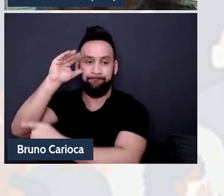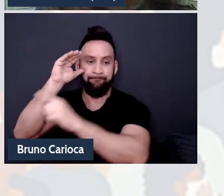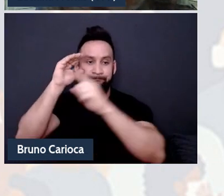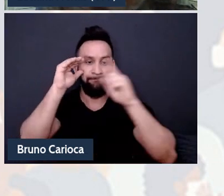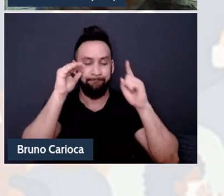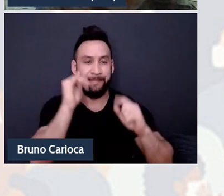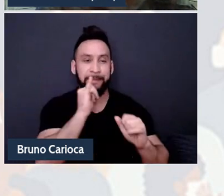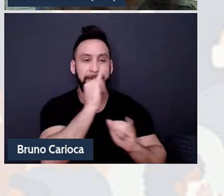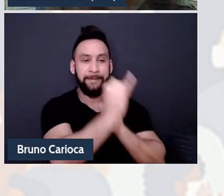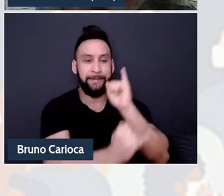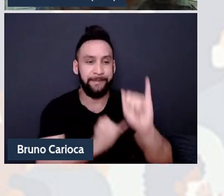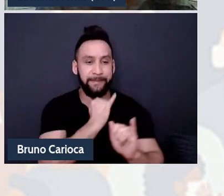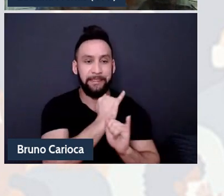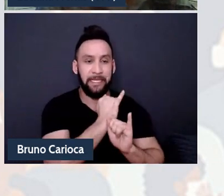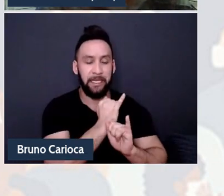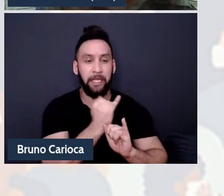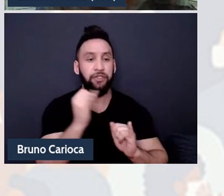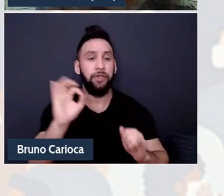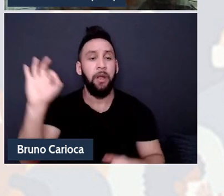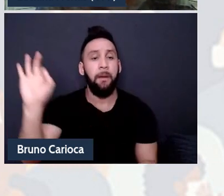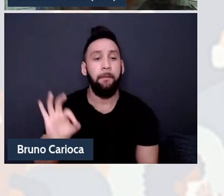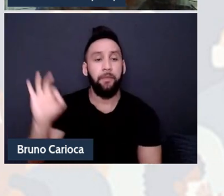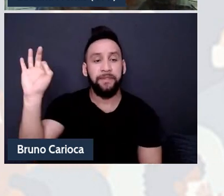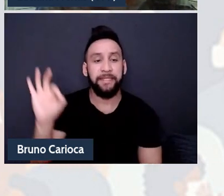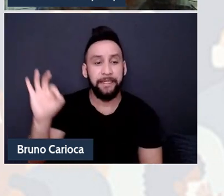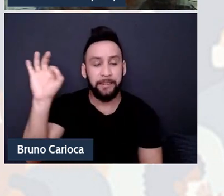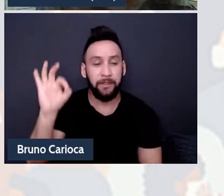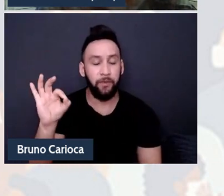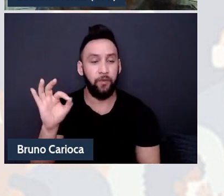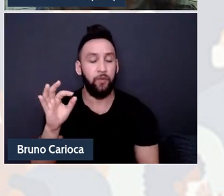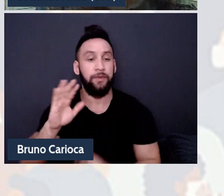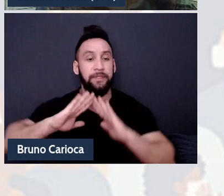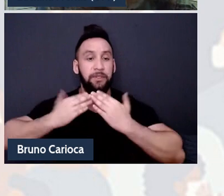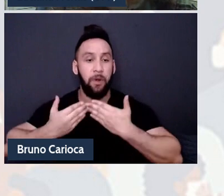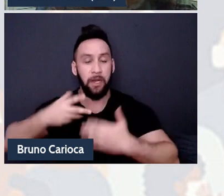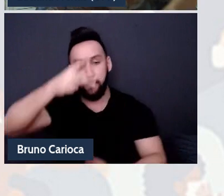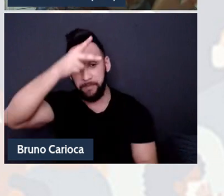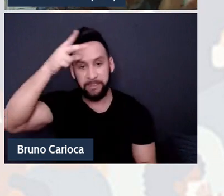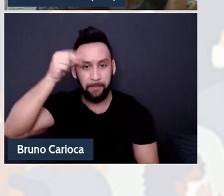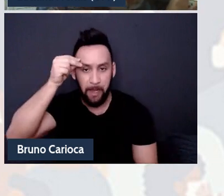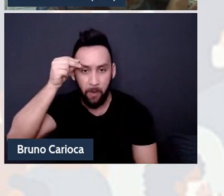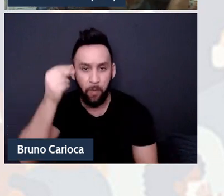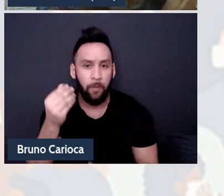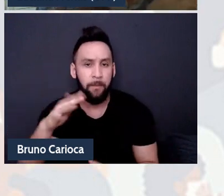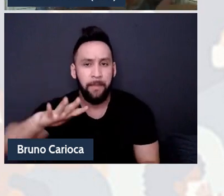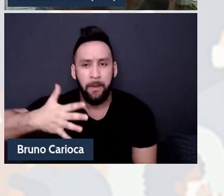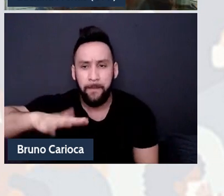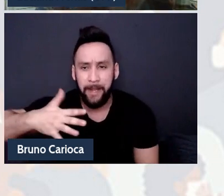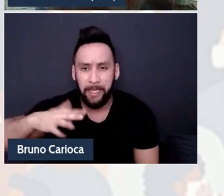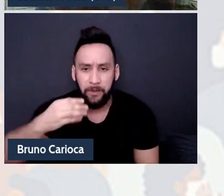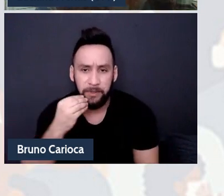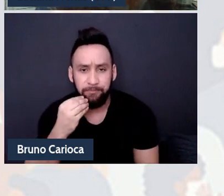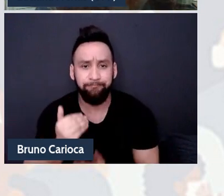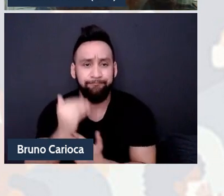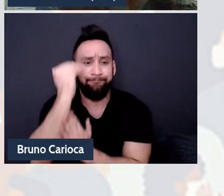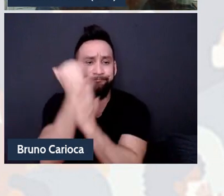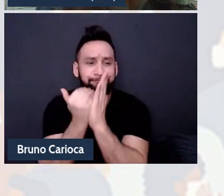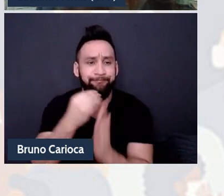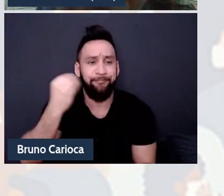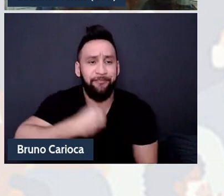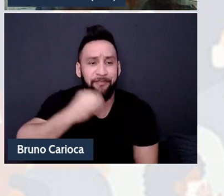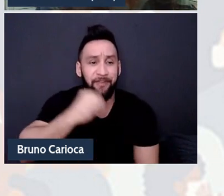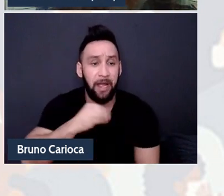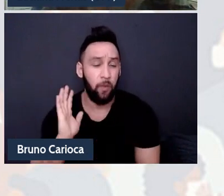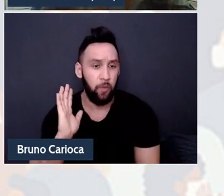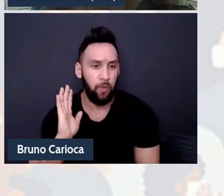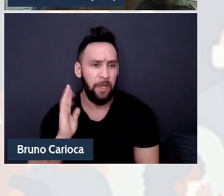só 27% das escolas municipais têm do Brasil, né? Nem vou entrar em outros detalhes, que não tem nem banheiro